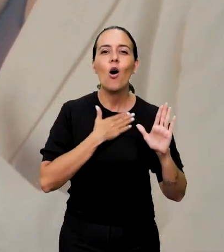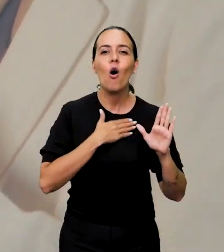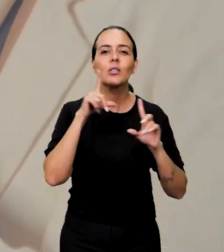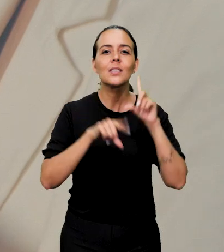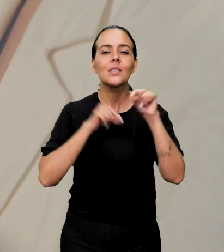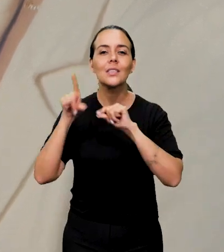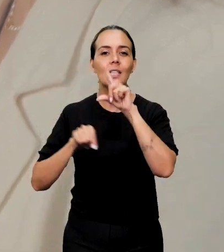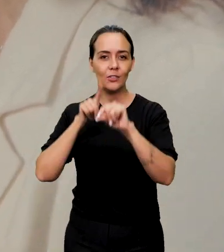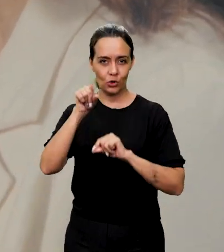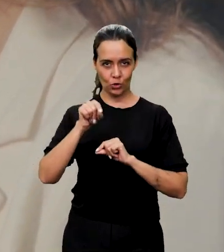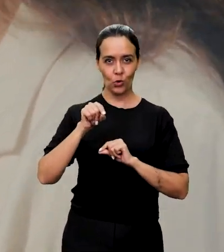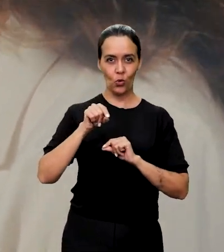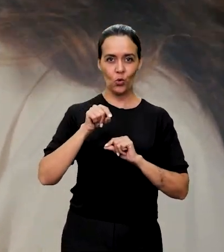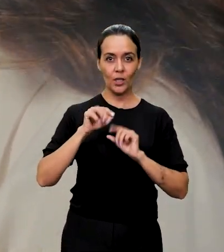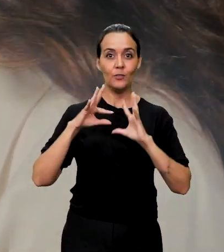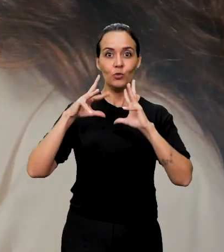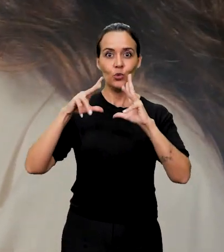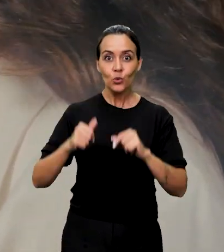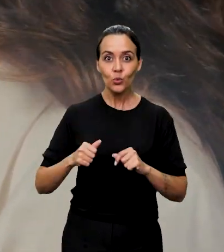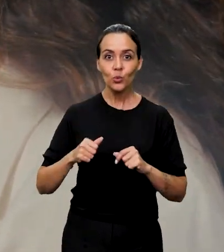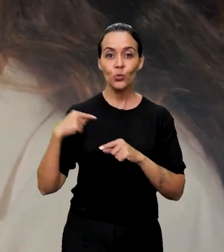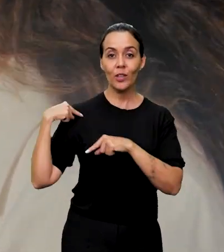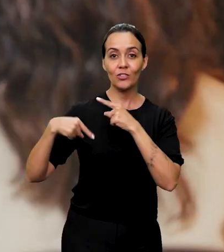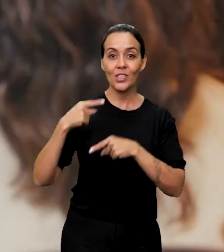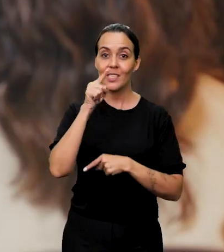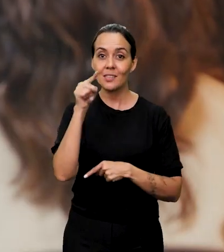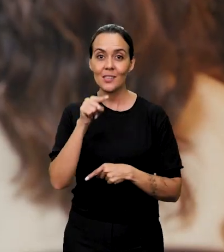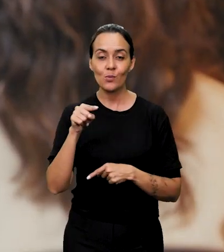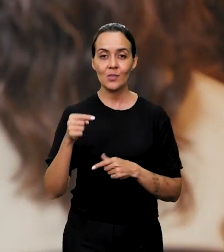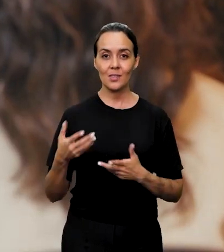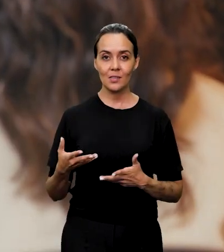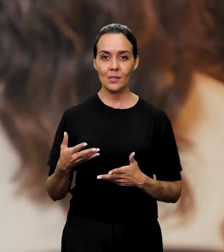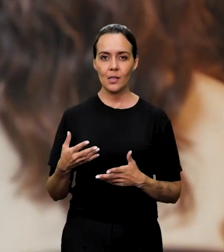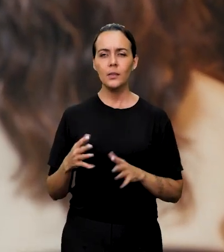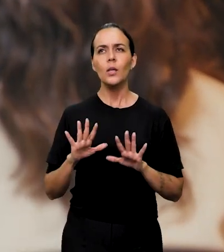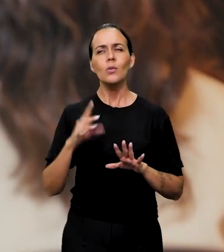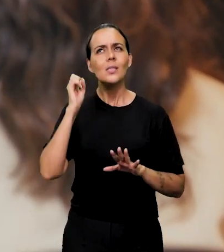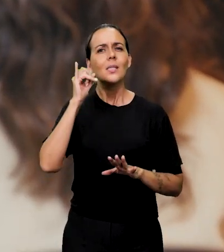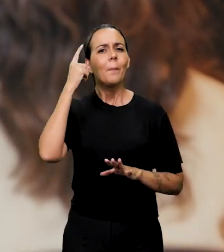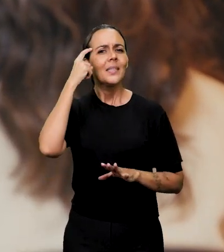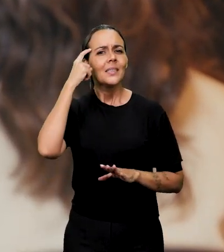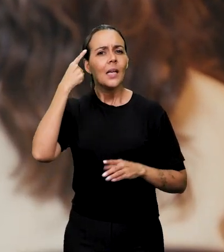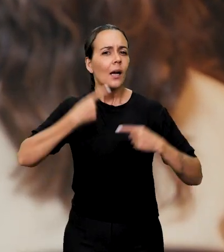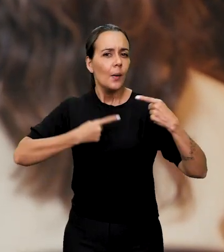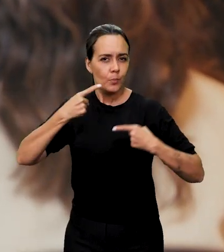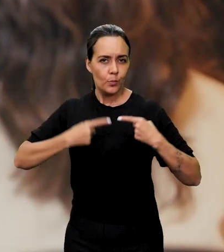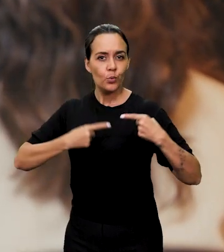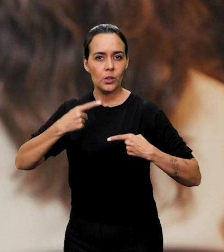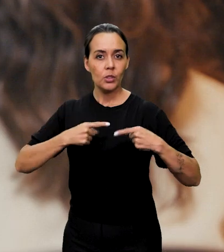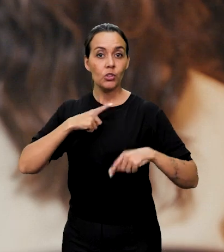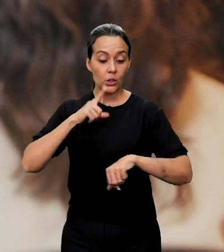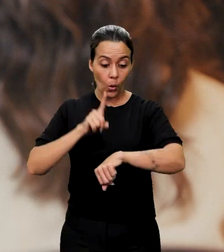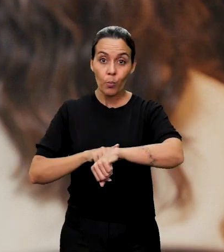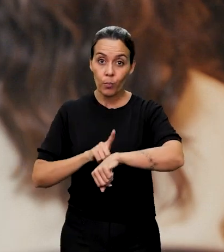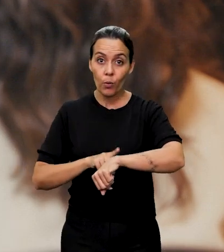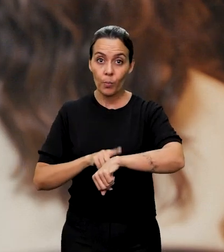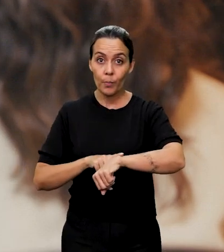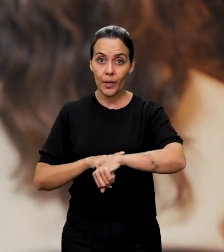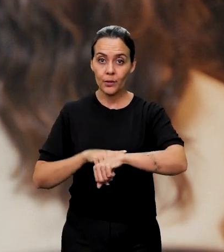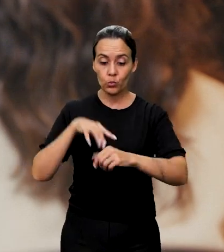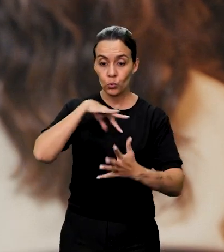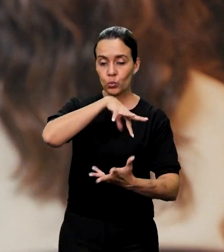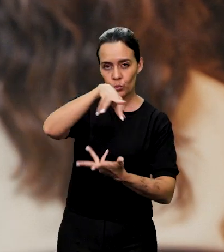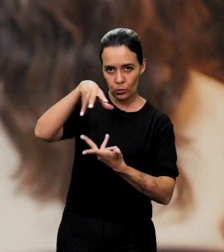recorte geracional aqui da Gen Z, da geração Z. Sim. E é engraçado, porque, pensando politicamente, né, a gente num momento muito